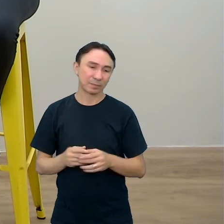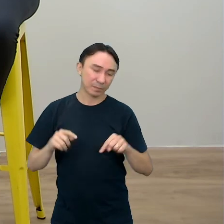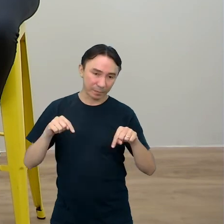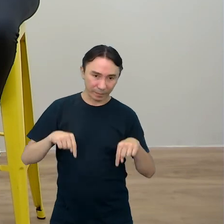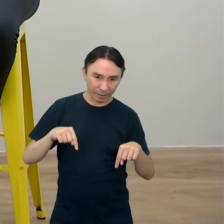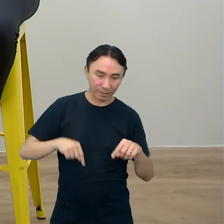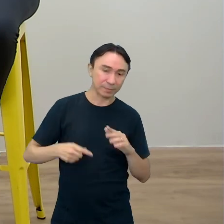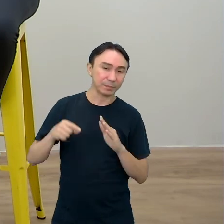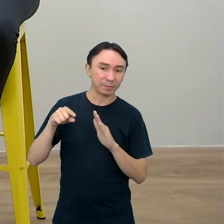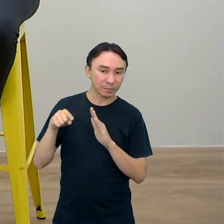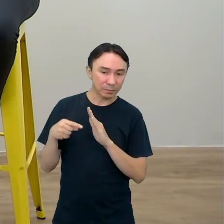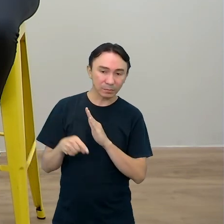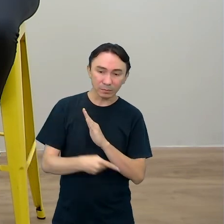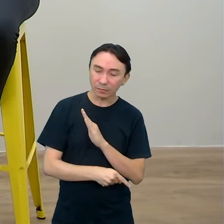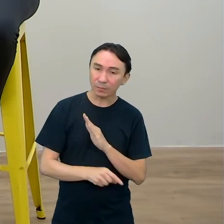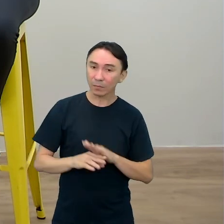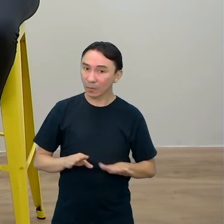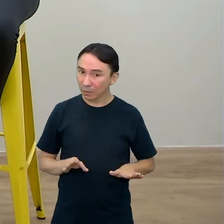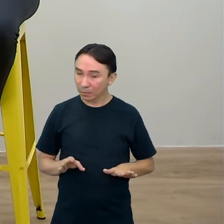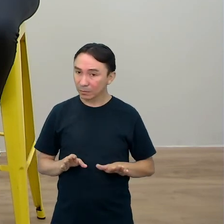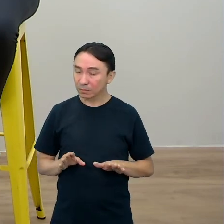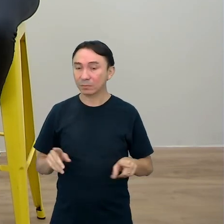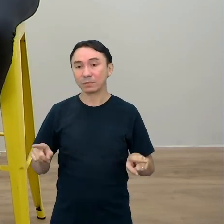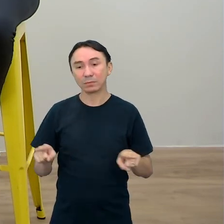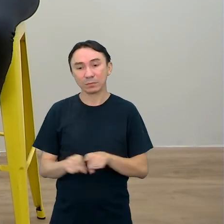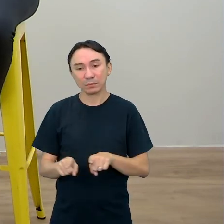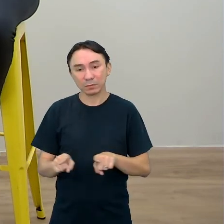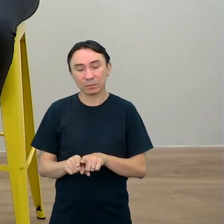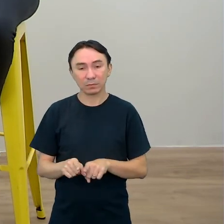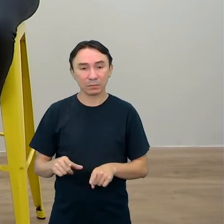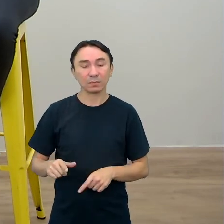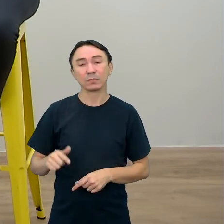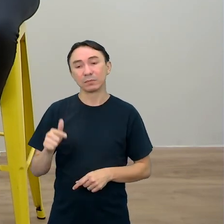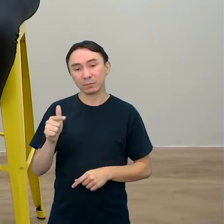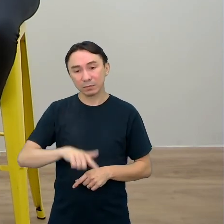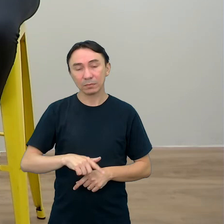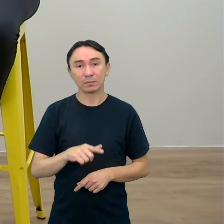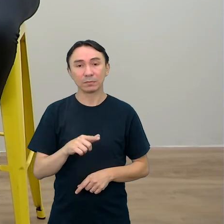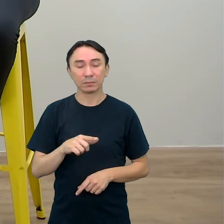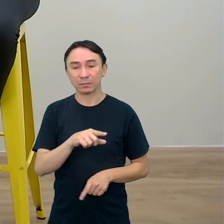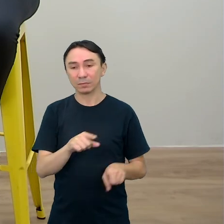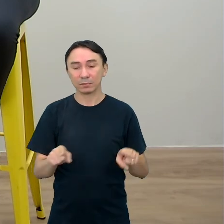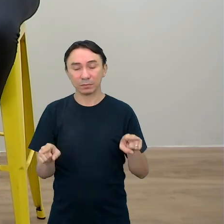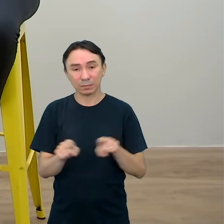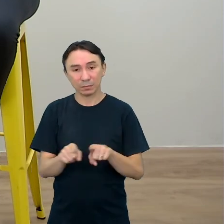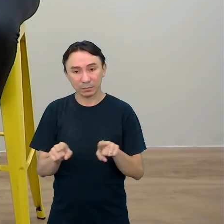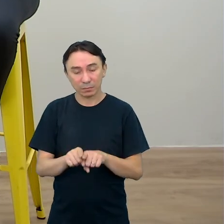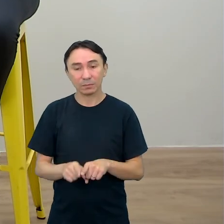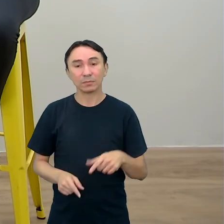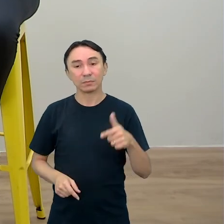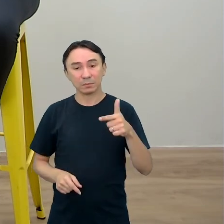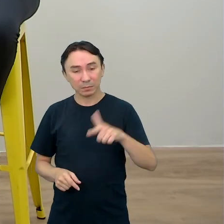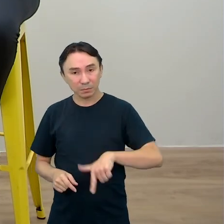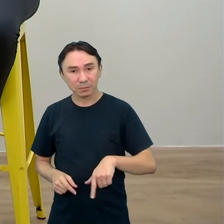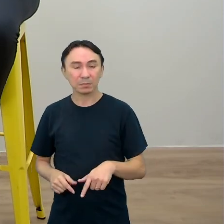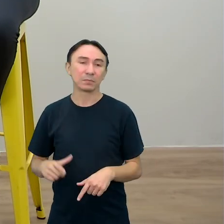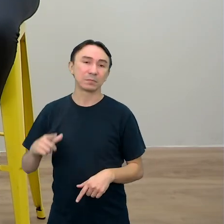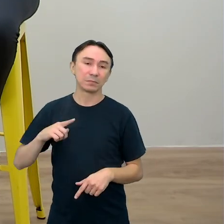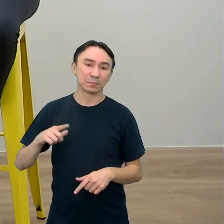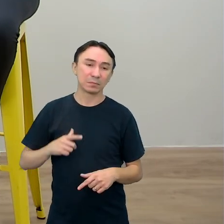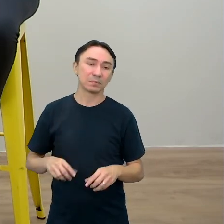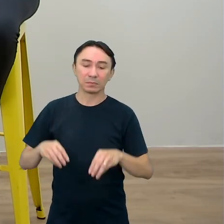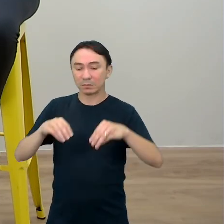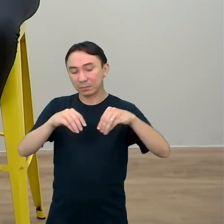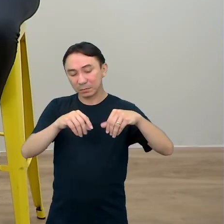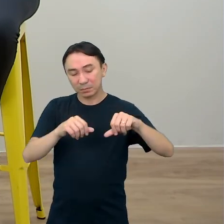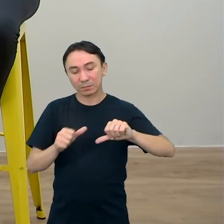aprofundamento, mas também nos outros componentes, né, desse aprofundamento da cultura do solo, não só nas transformações do